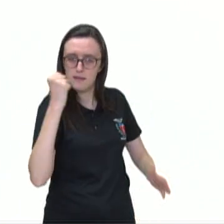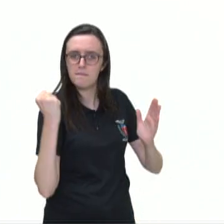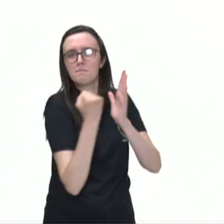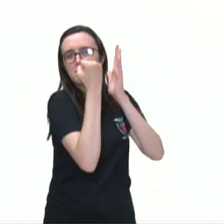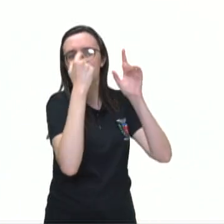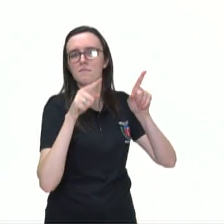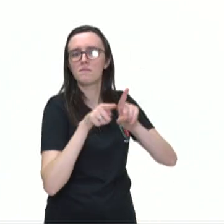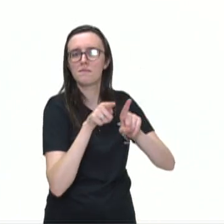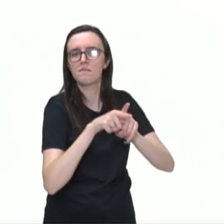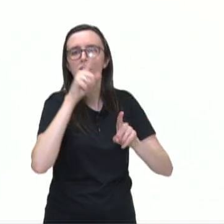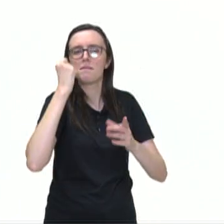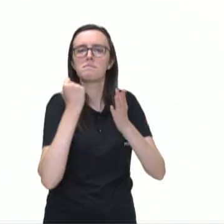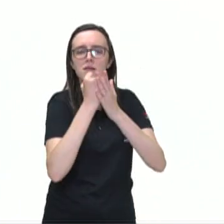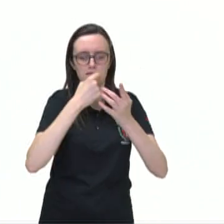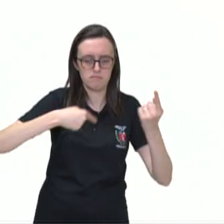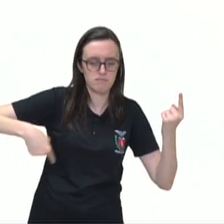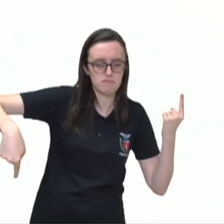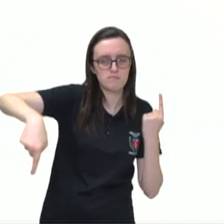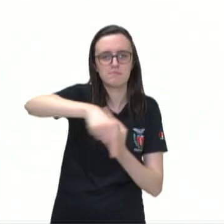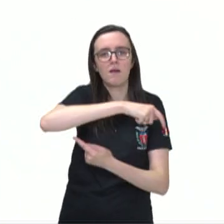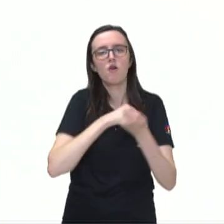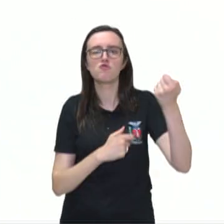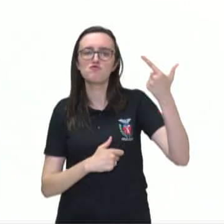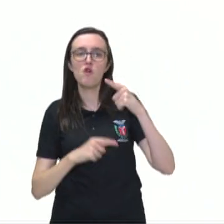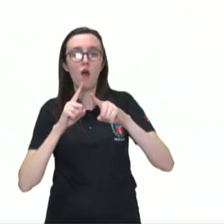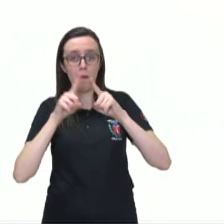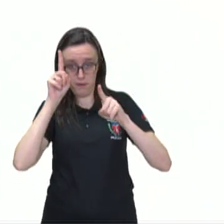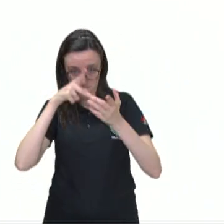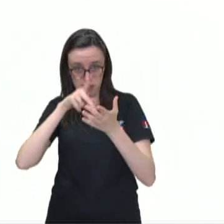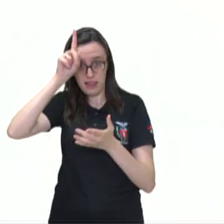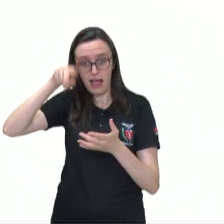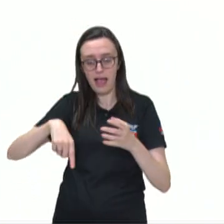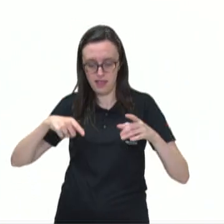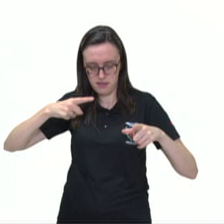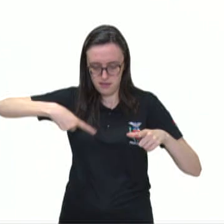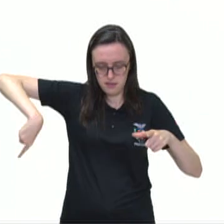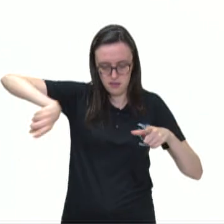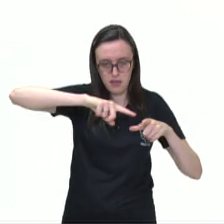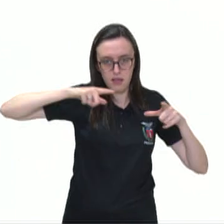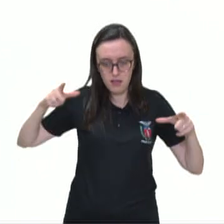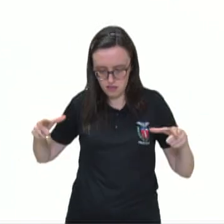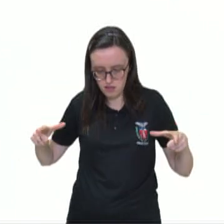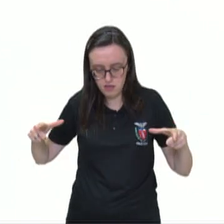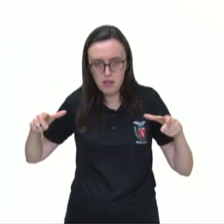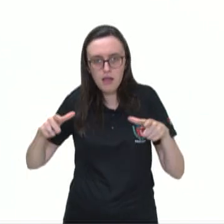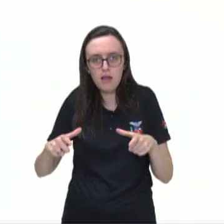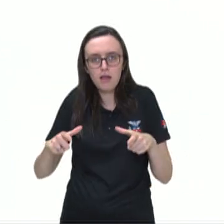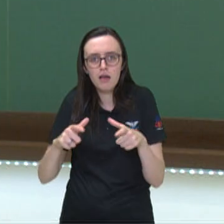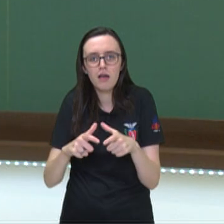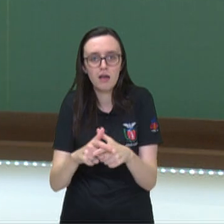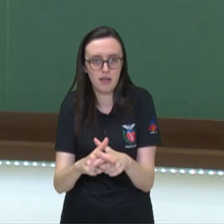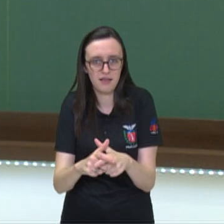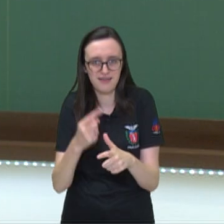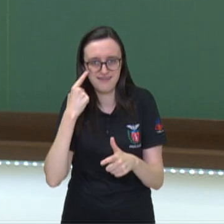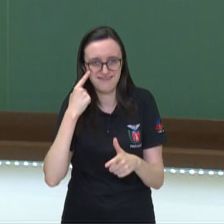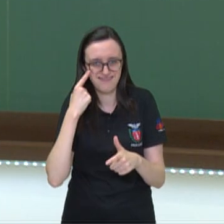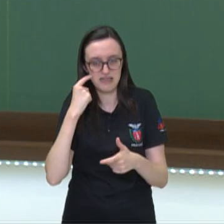os solstícios, mas ele é um calendário dentro do outro. É uma roda dentro da outra. Uma das rodas